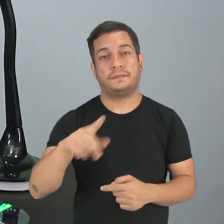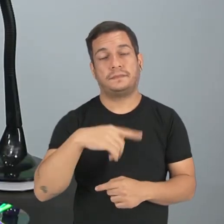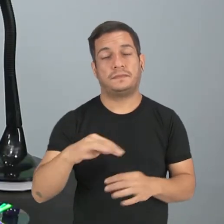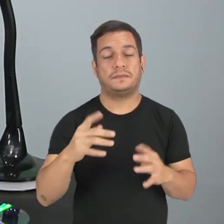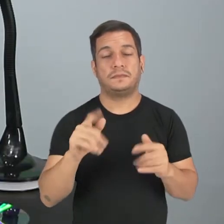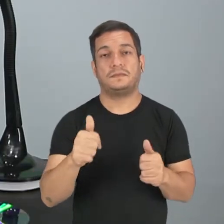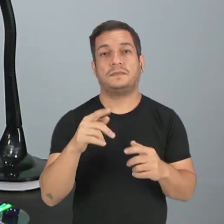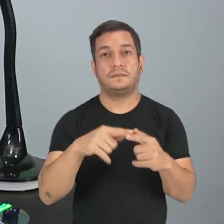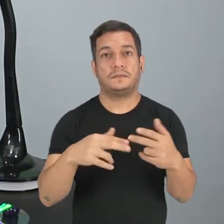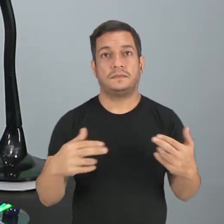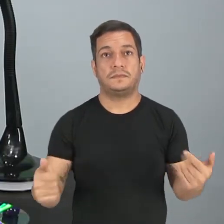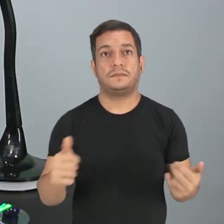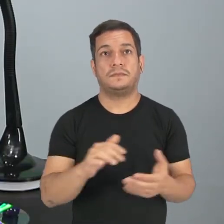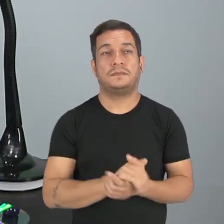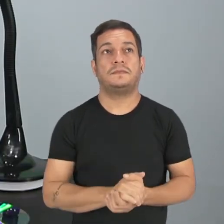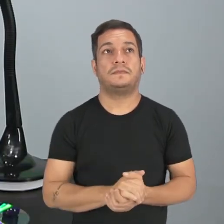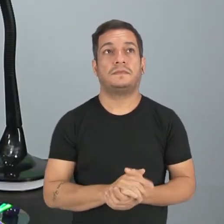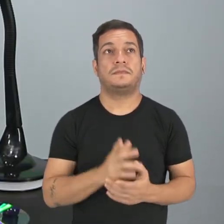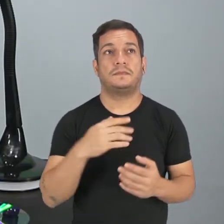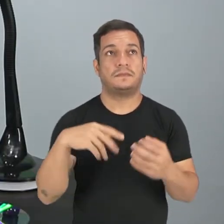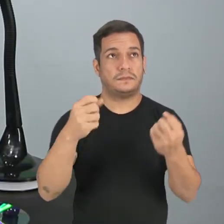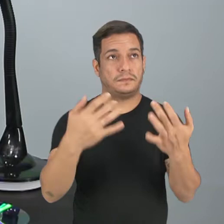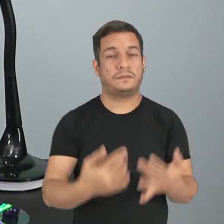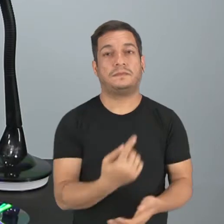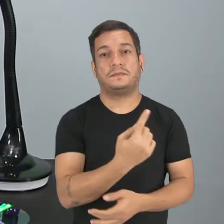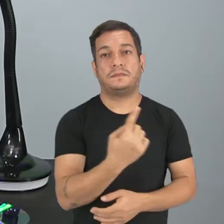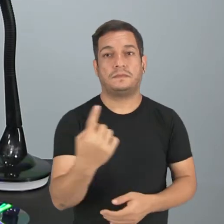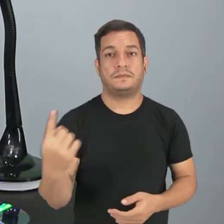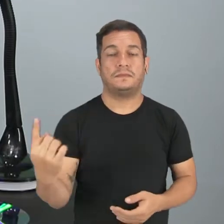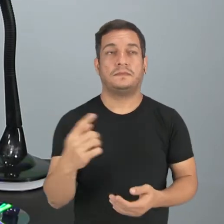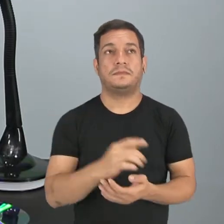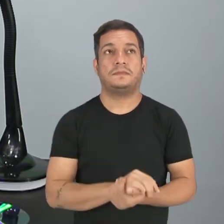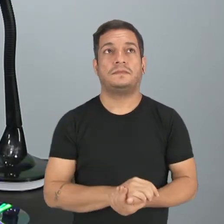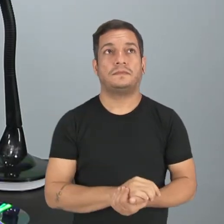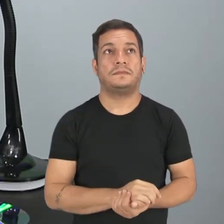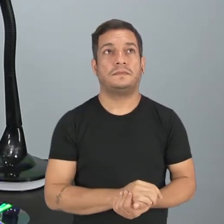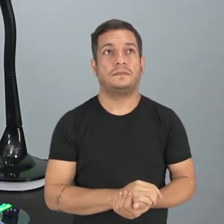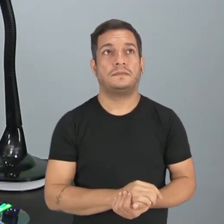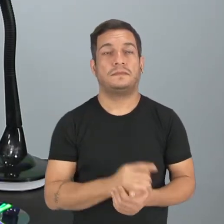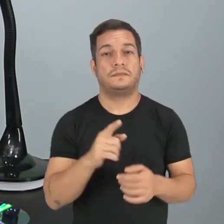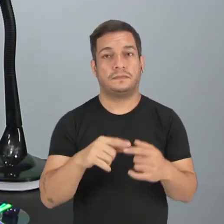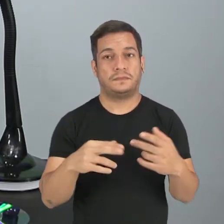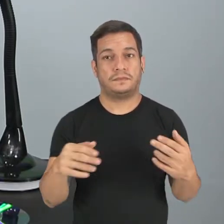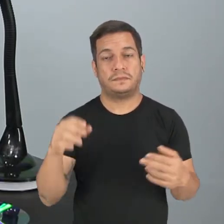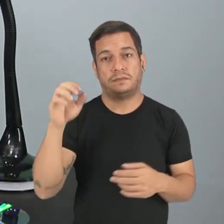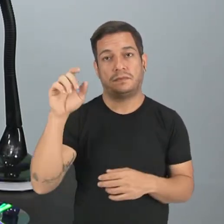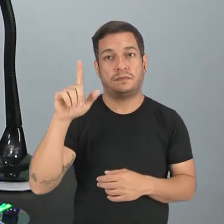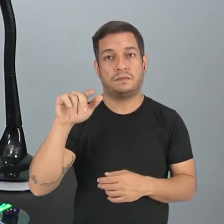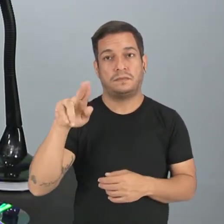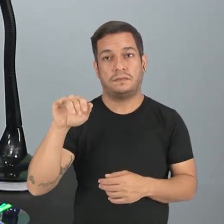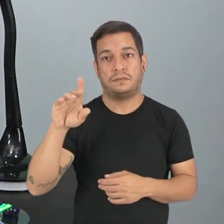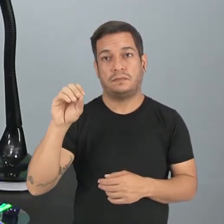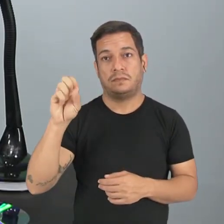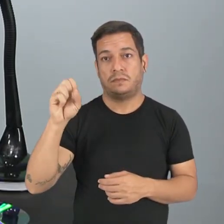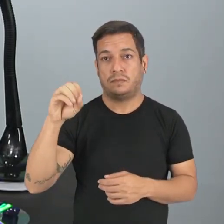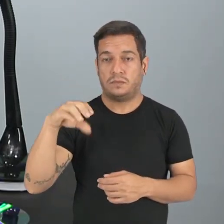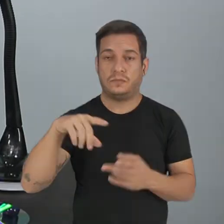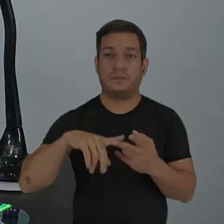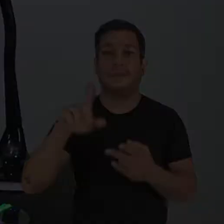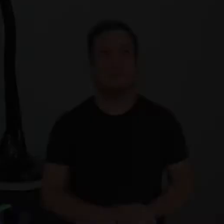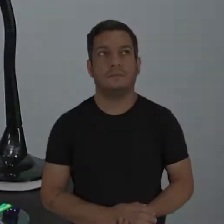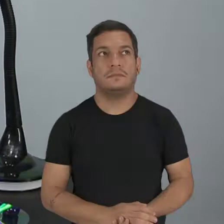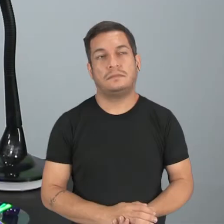esses objetos, e aí eu vou explicar cada um deles sobre os objetos luminosos e iluminados. Vamos começar com o